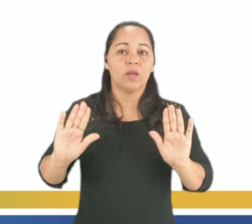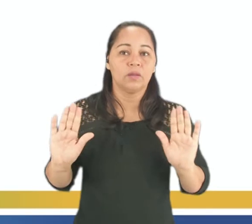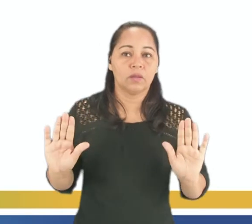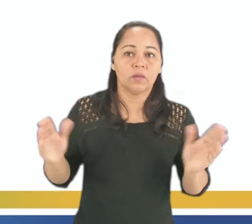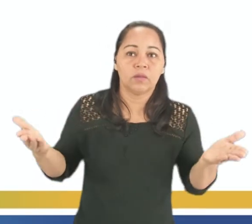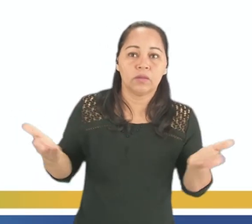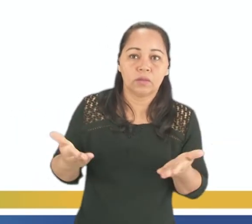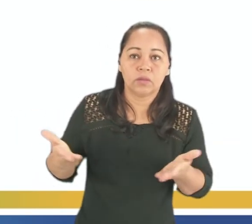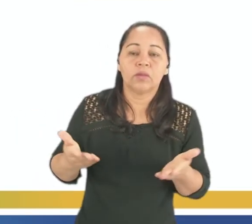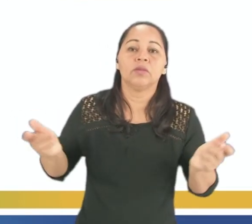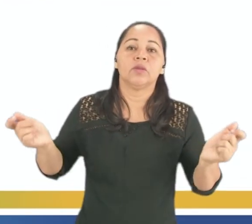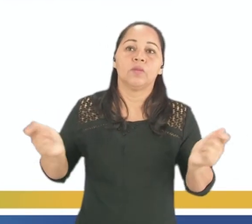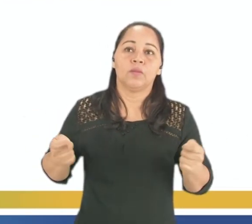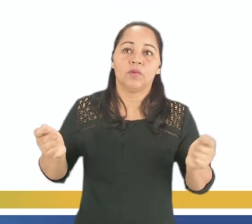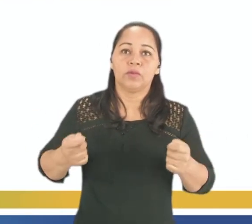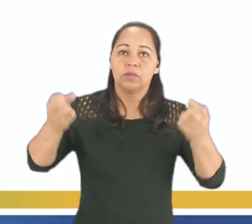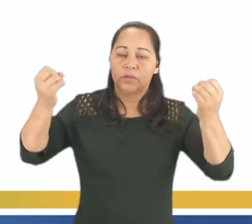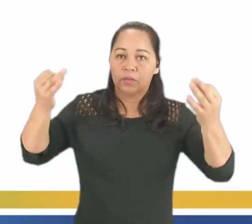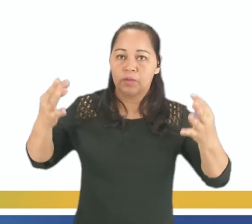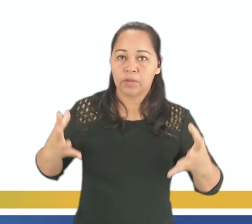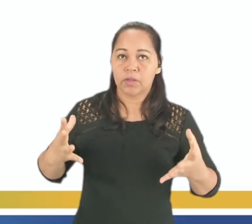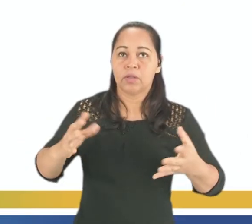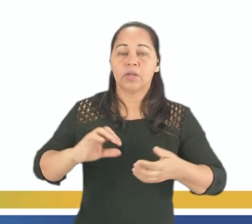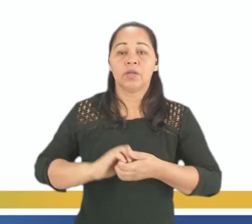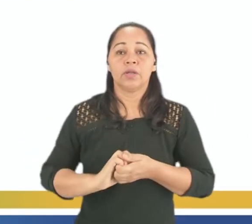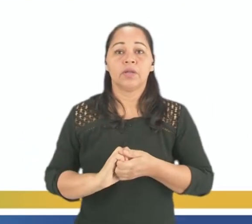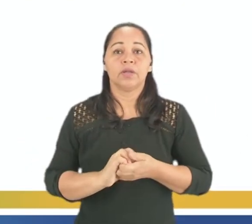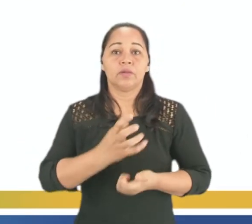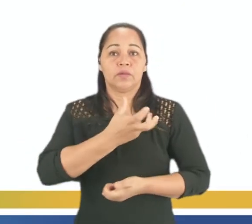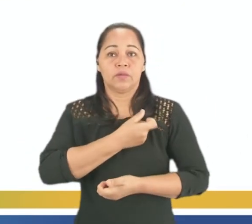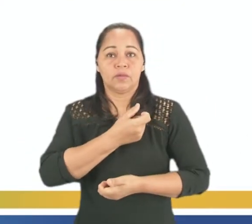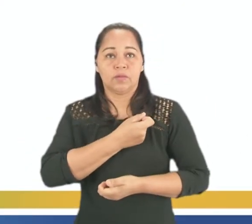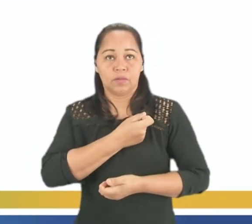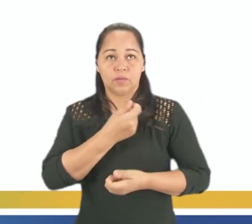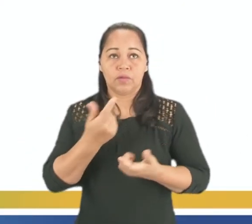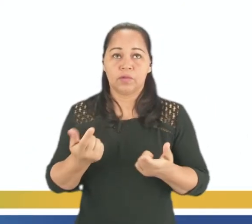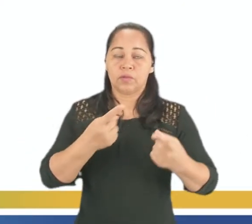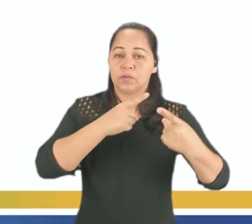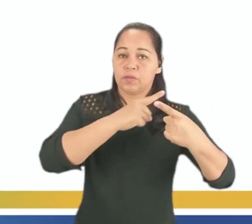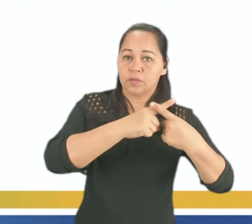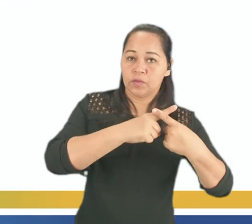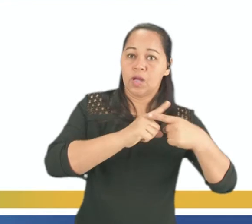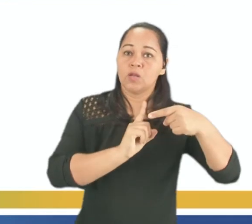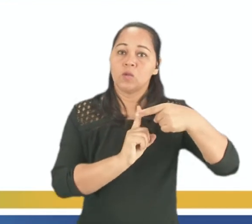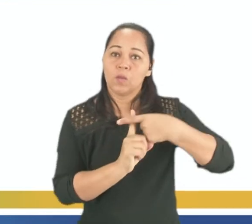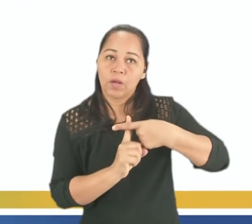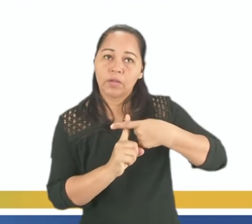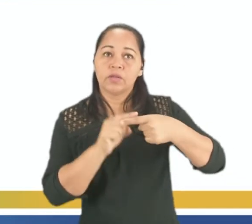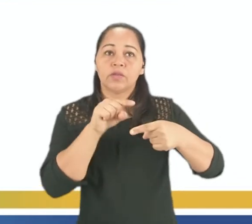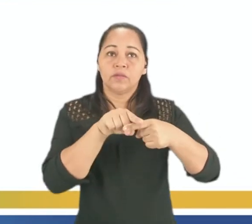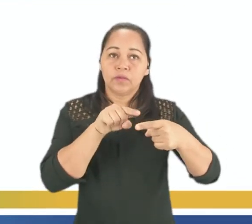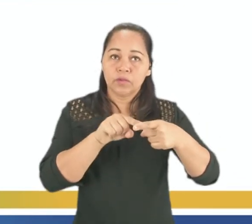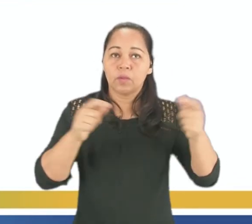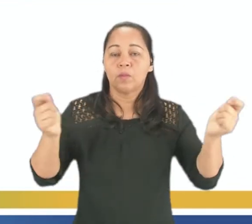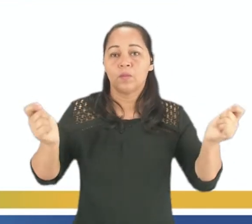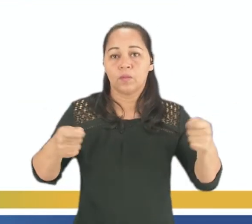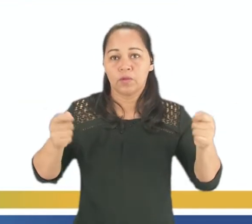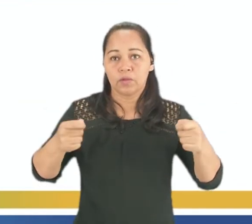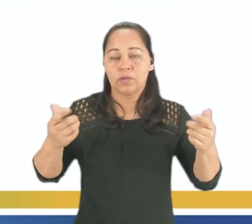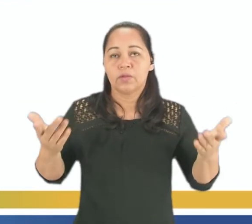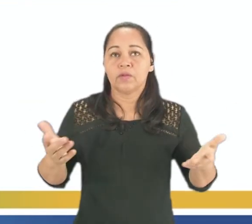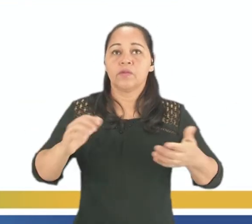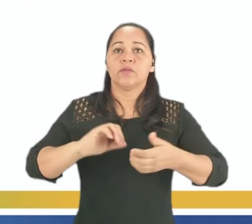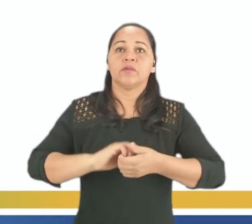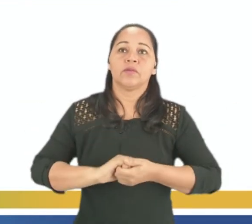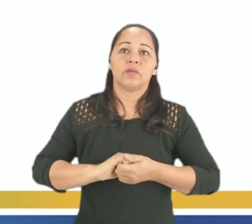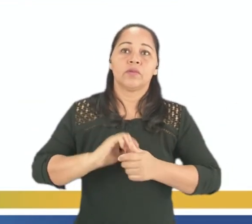nós podemos afirmar que este par ordenado pode ser considerado solução do sistema. Então, a solução do